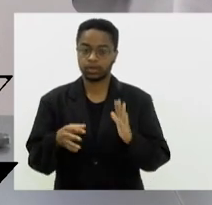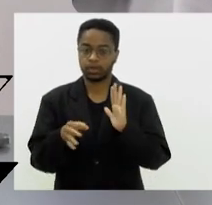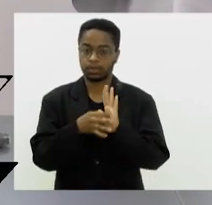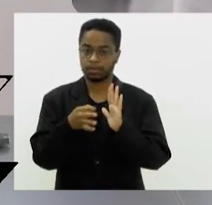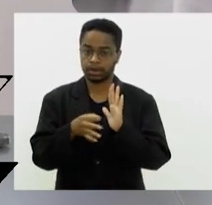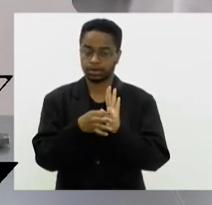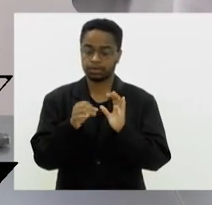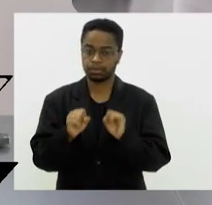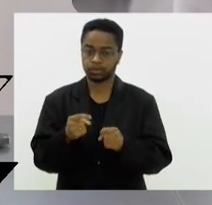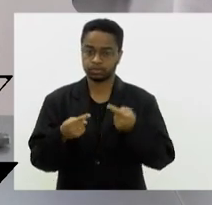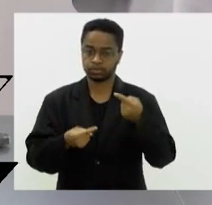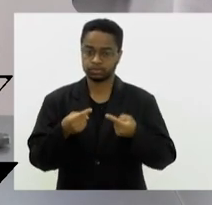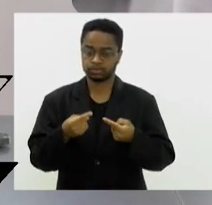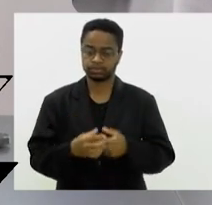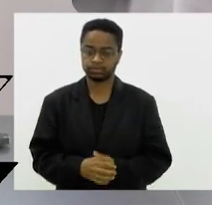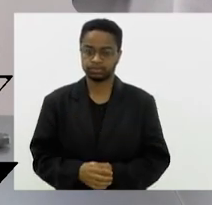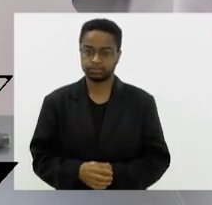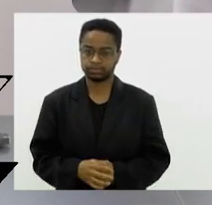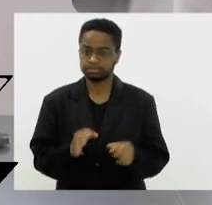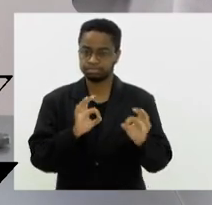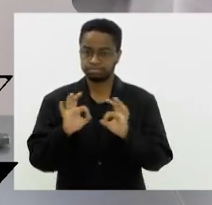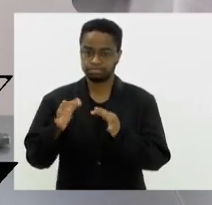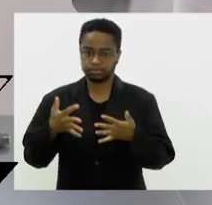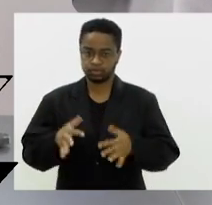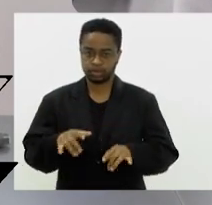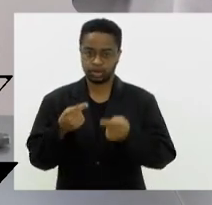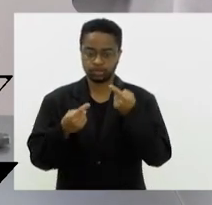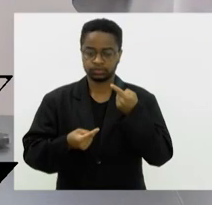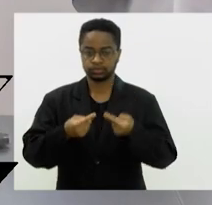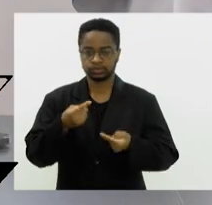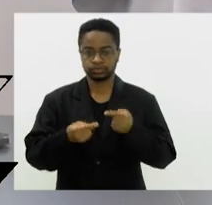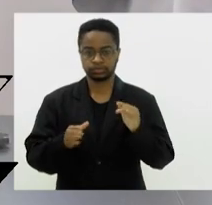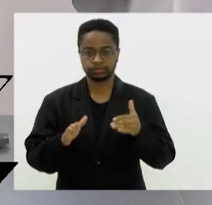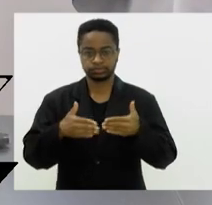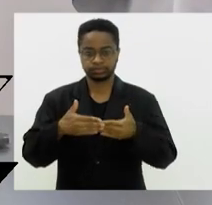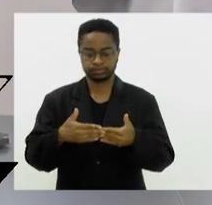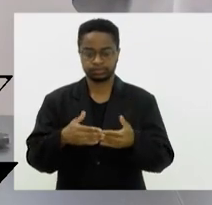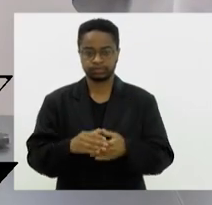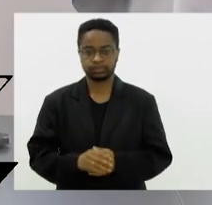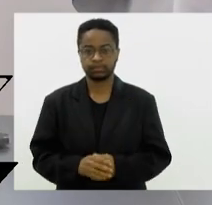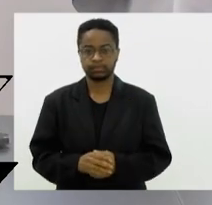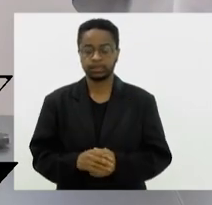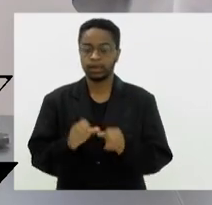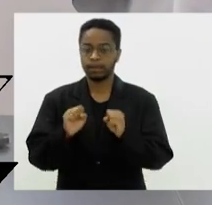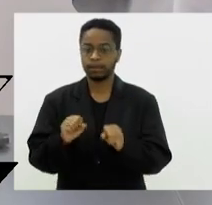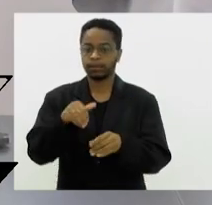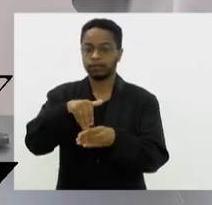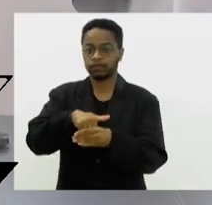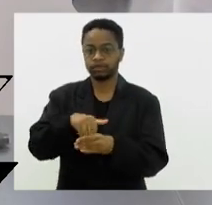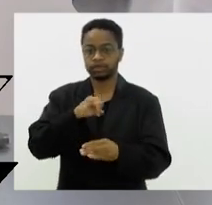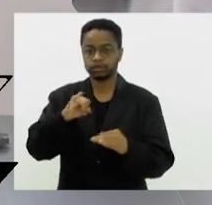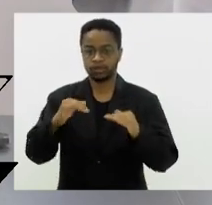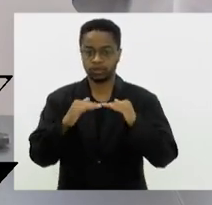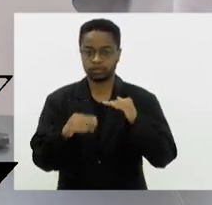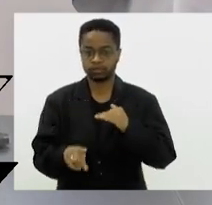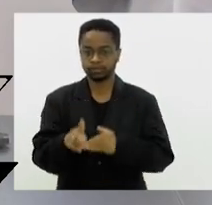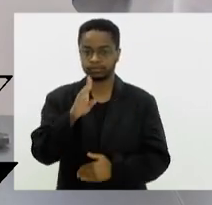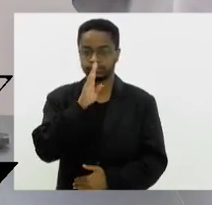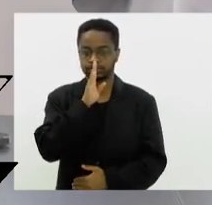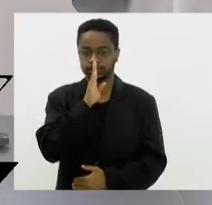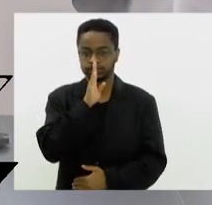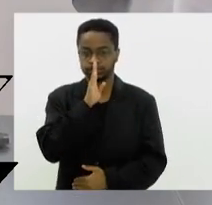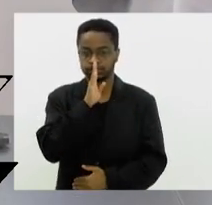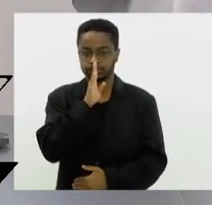em discussão. Não havendo quem queira discutir, encerrada a discussão, em votação, senhores que aprovam, permaneçam como